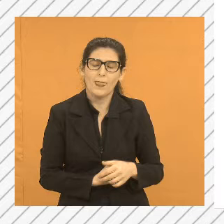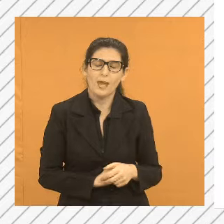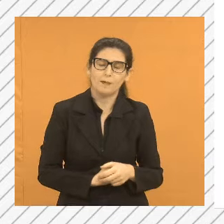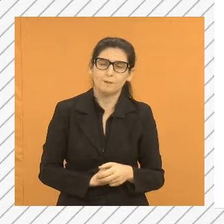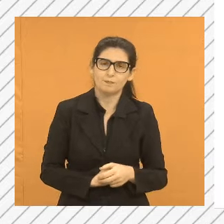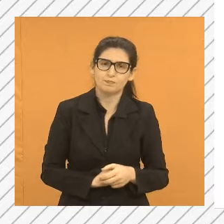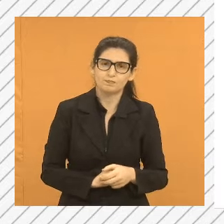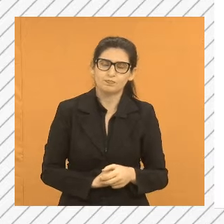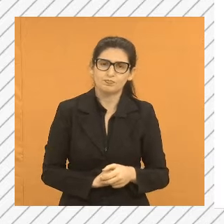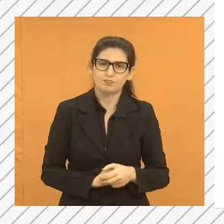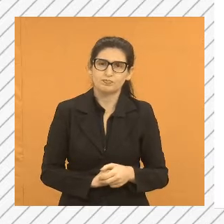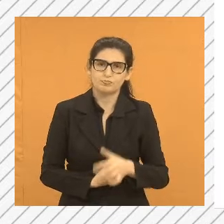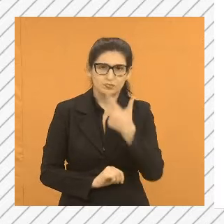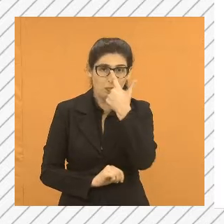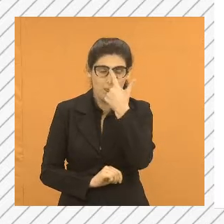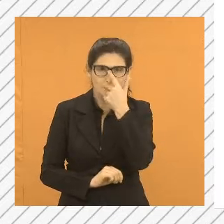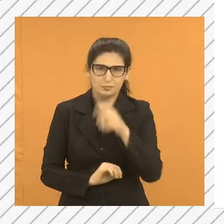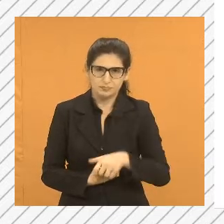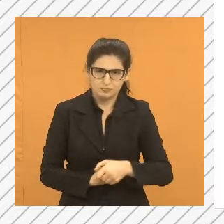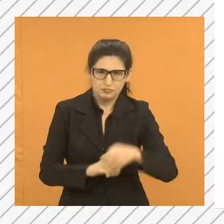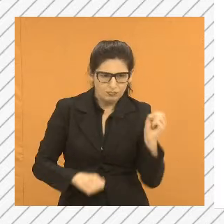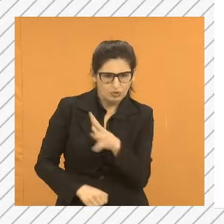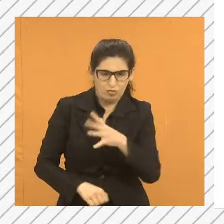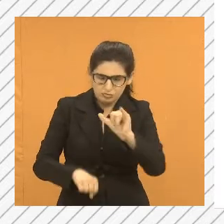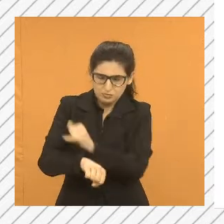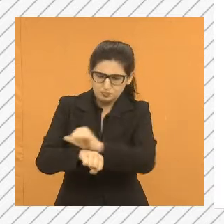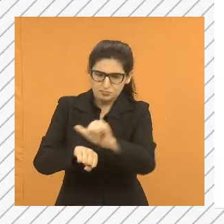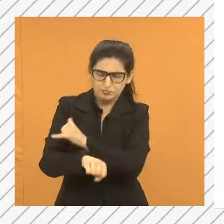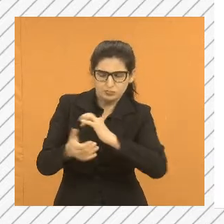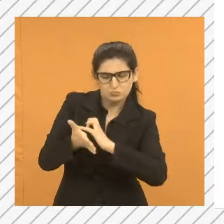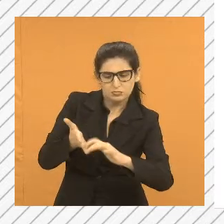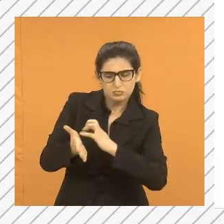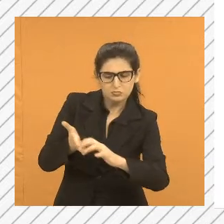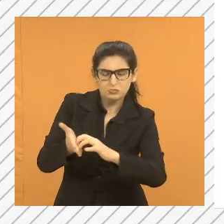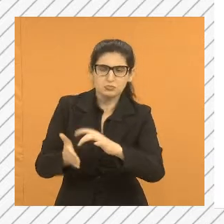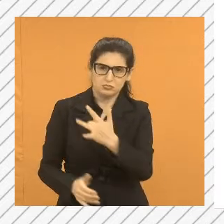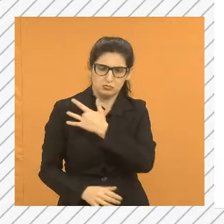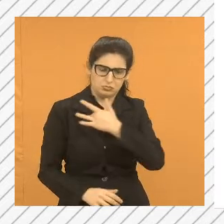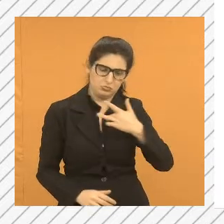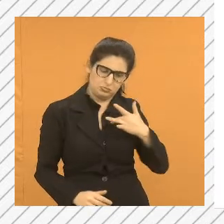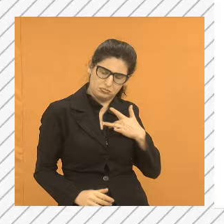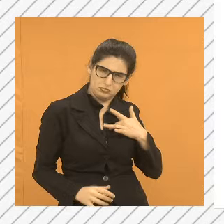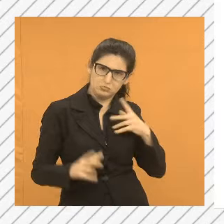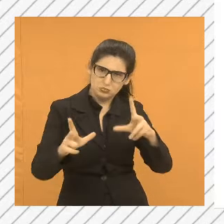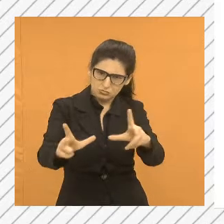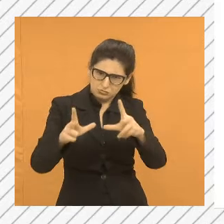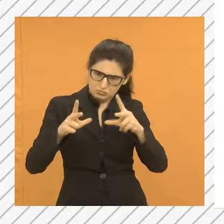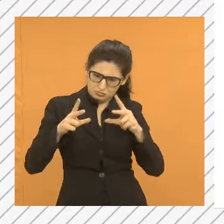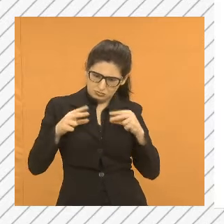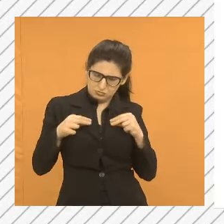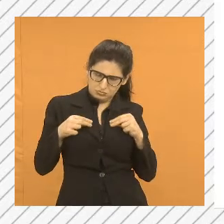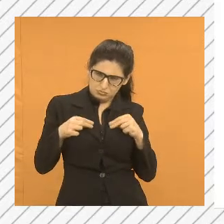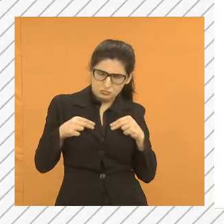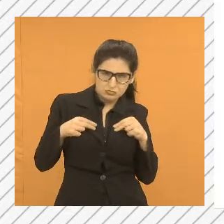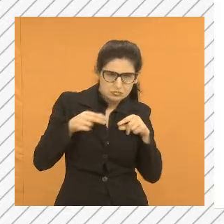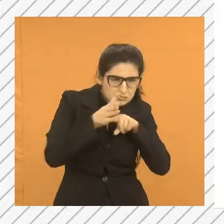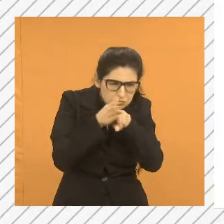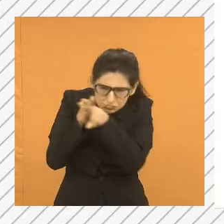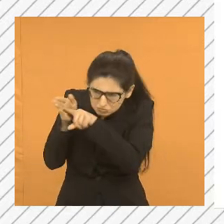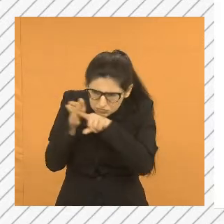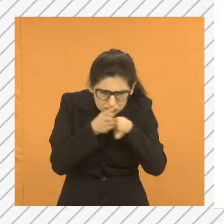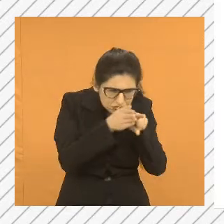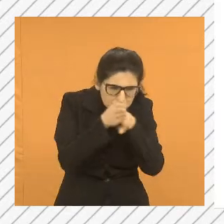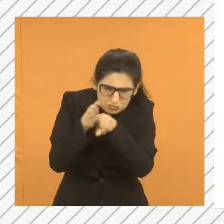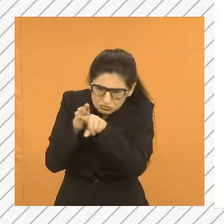resultado de uma nova estratégia que a Secretaria de Saúde adotou, territorializando as